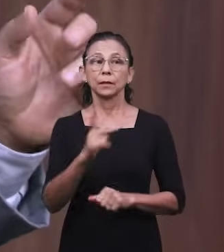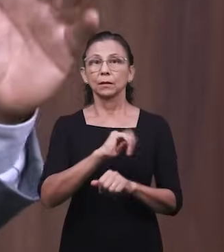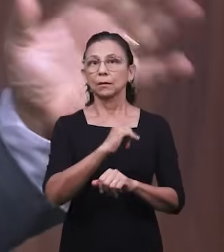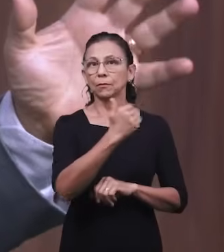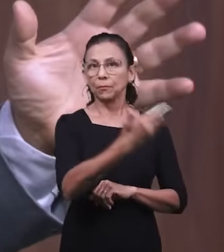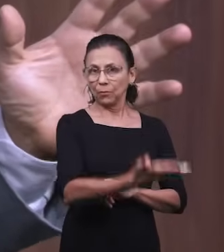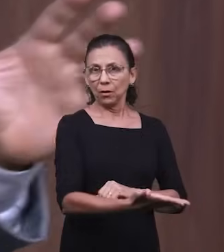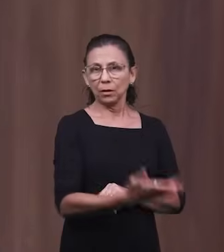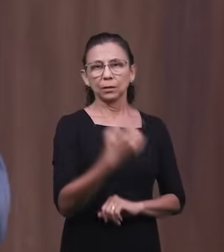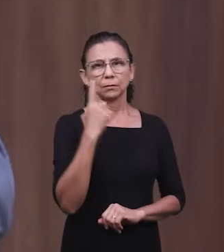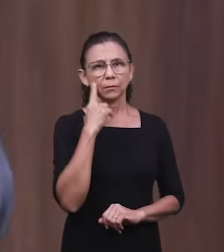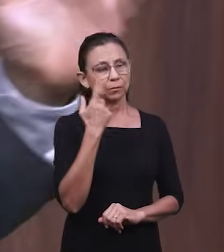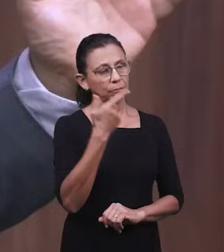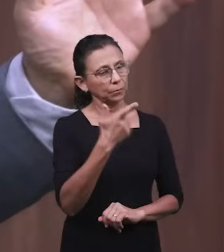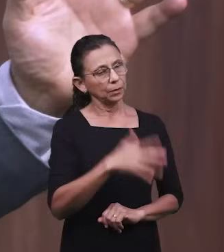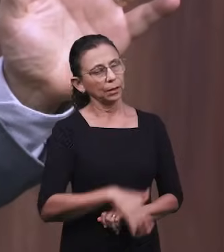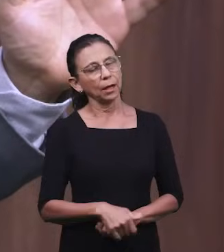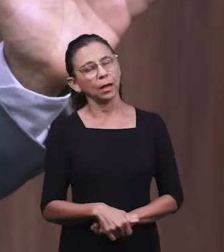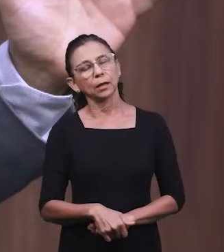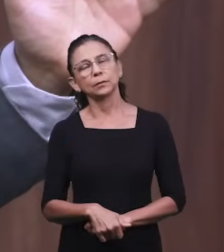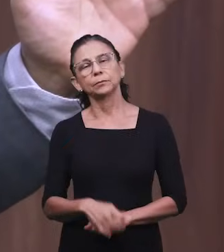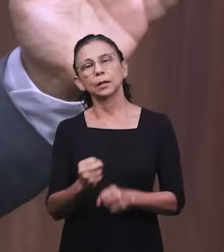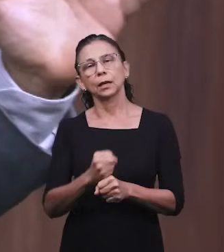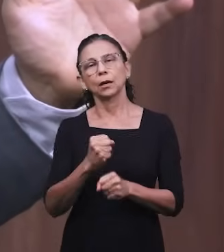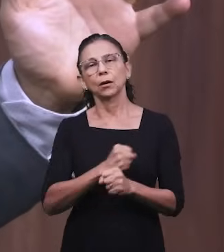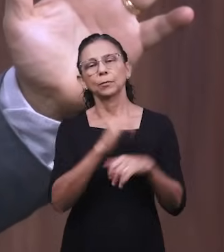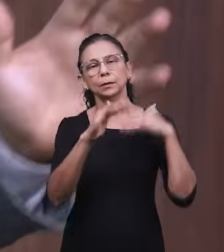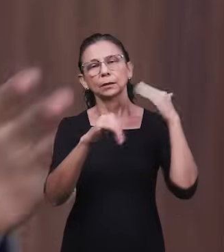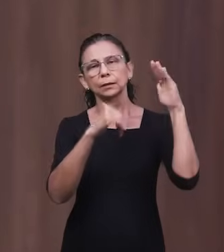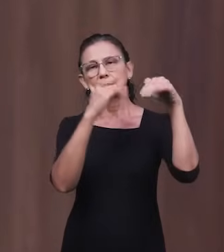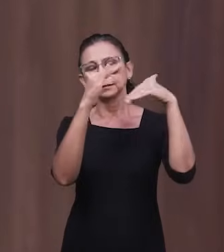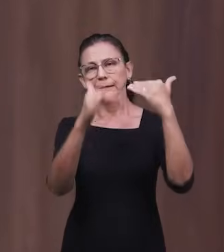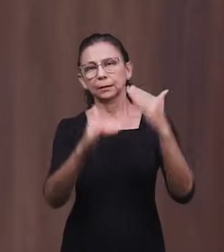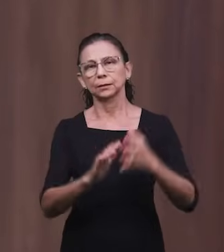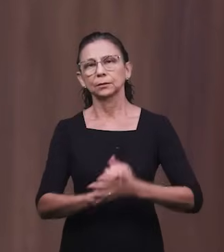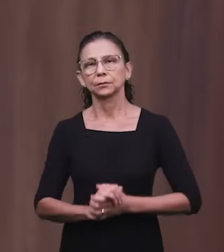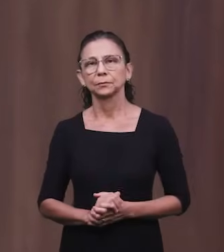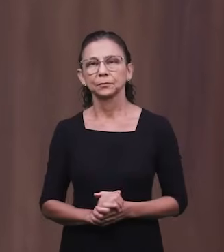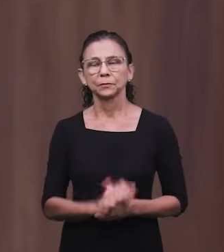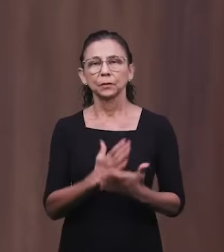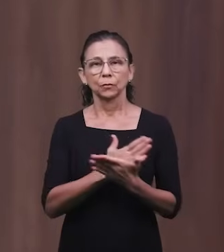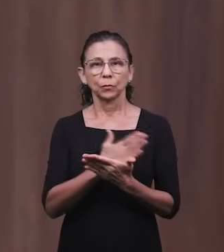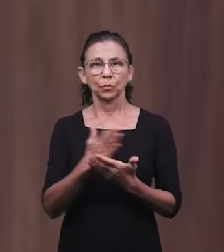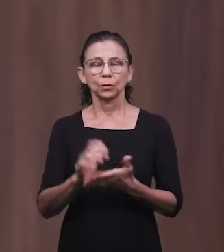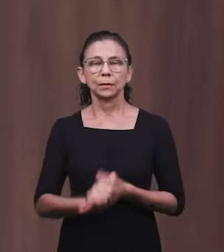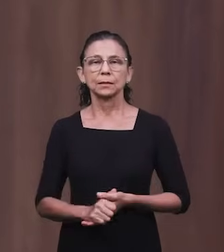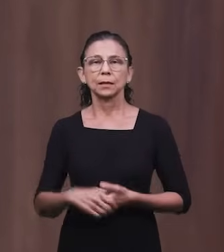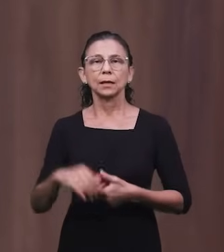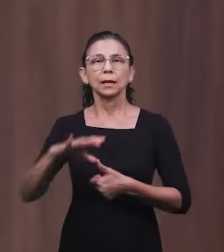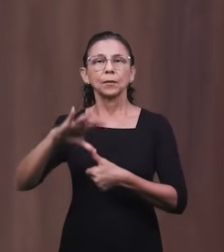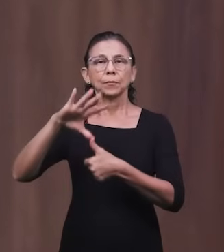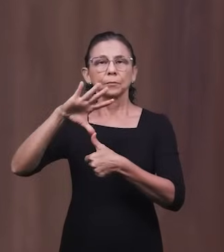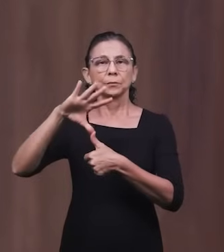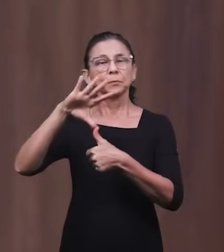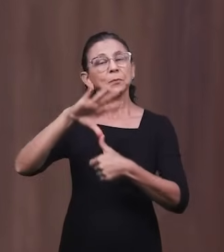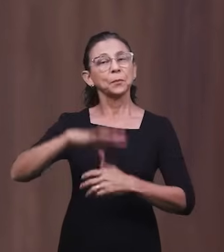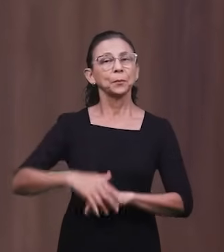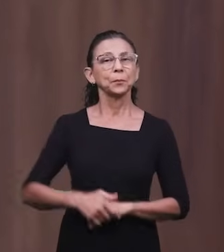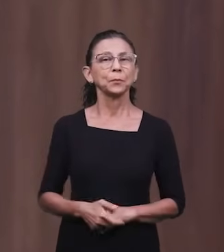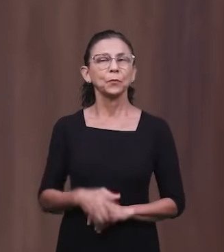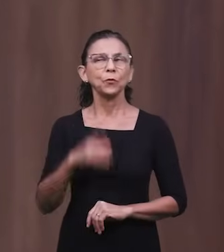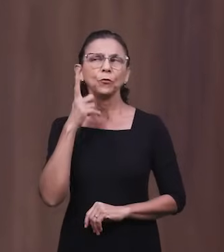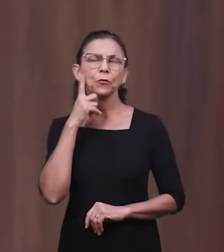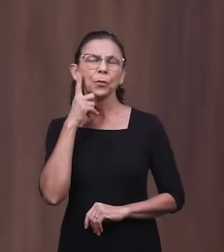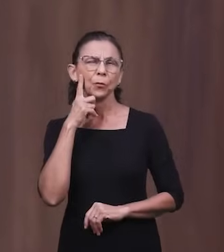exterior, porque a obra no exterior, ó, só tá crescendo, hein? Só tá crescendo. Vamos começar pela América do Norte. Vamos falar sobre aquilo que